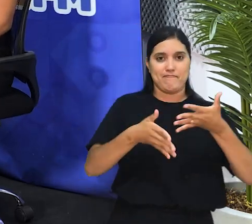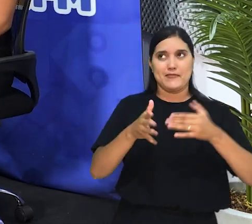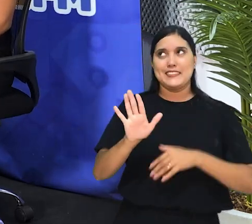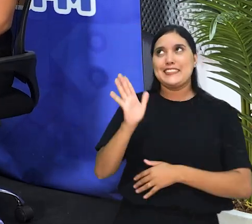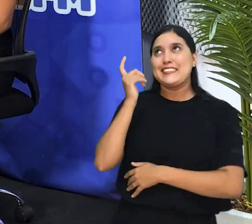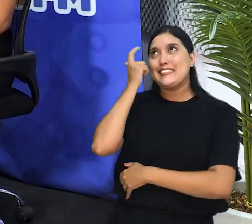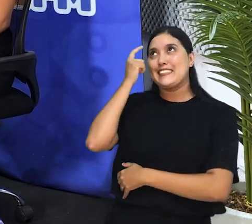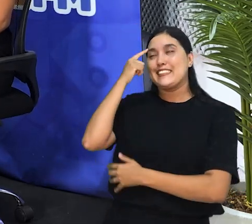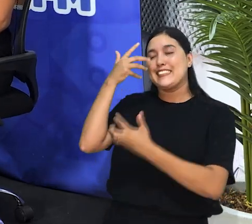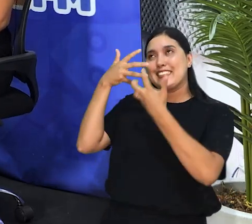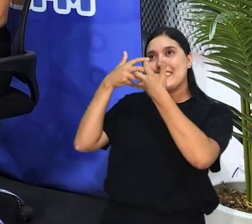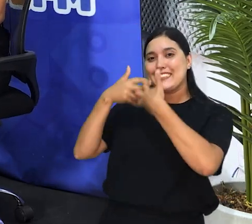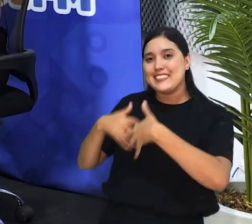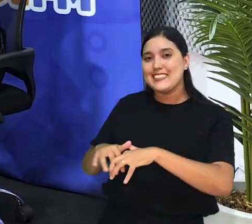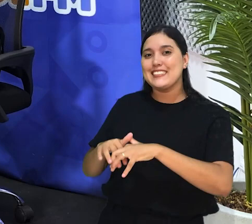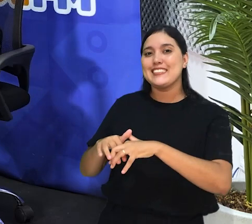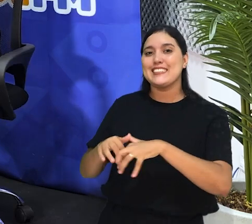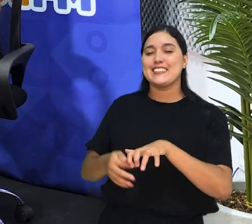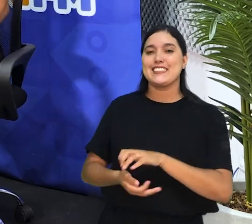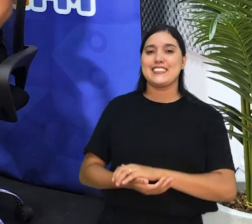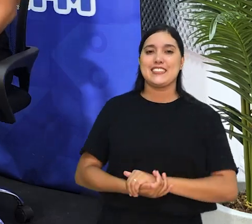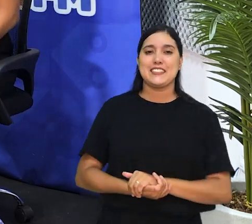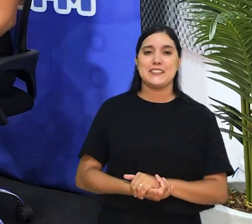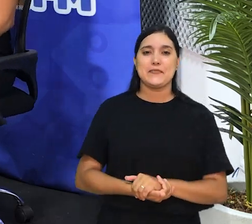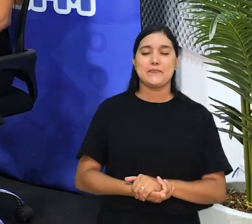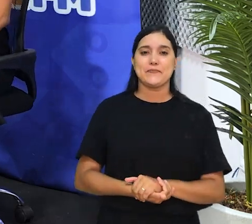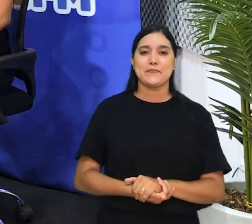meu Deus, pensar em um aqui.